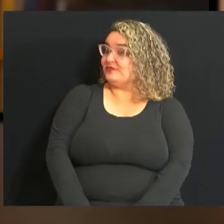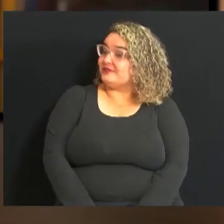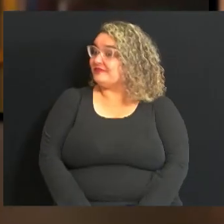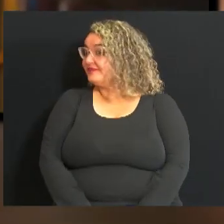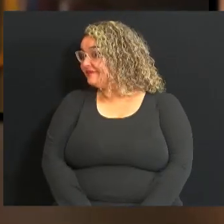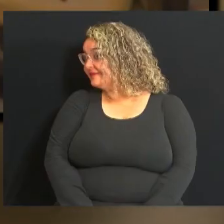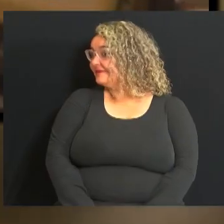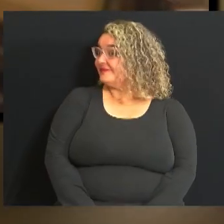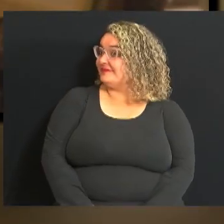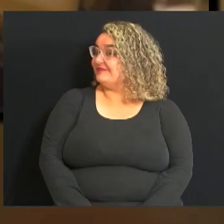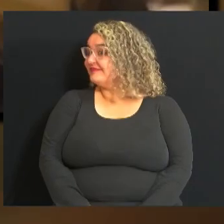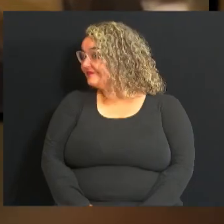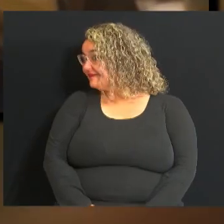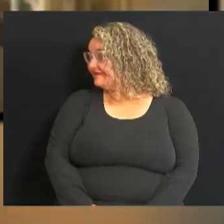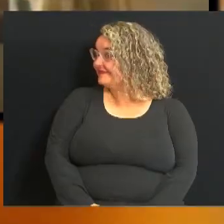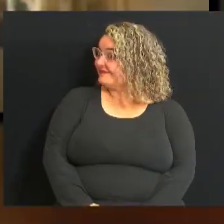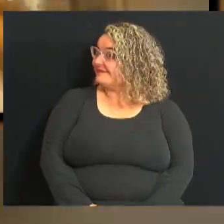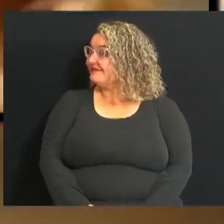Constance Wu